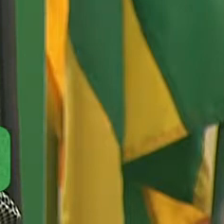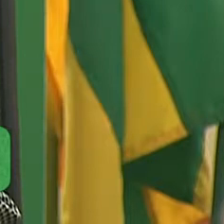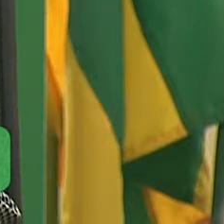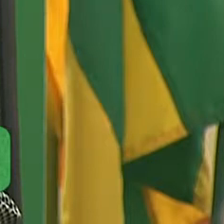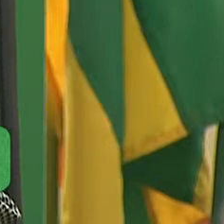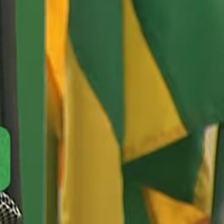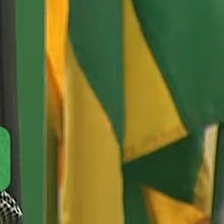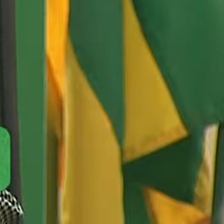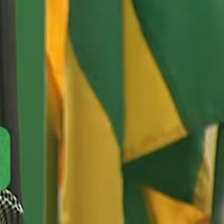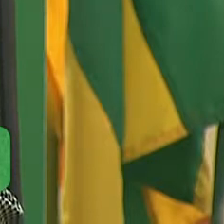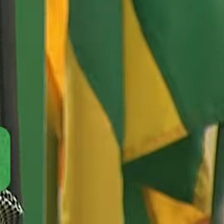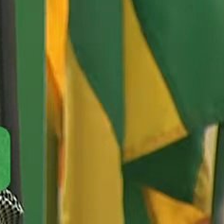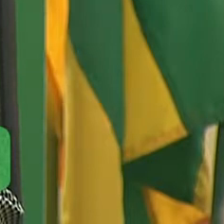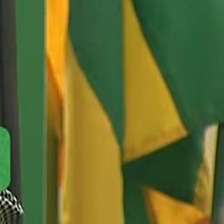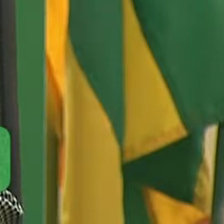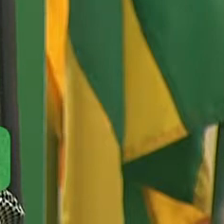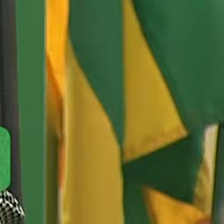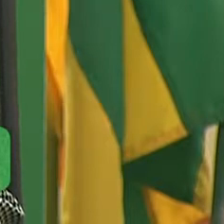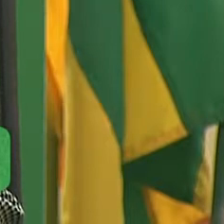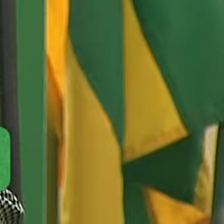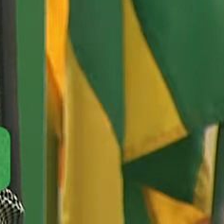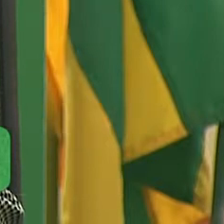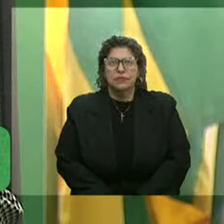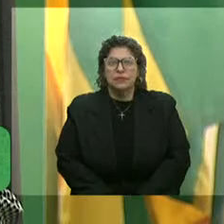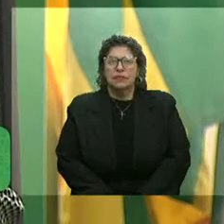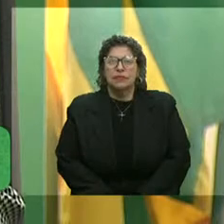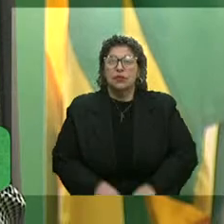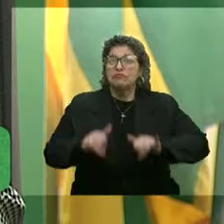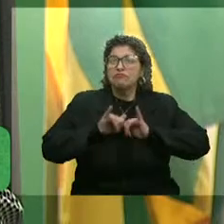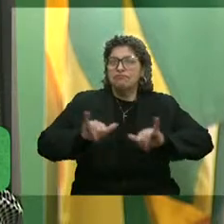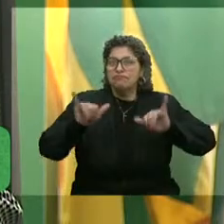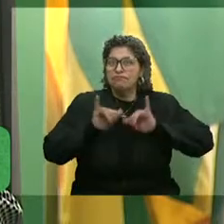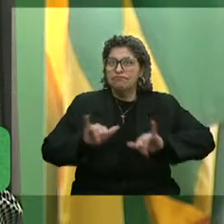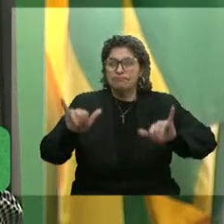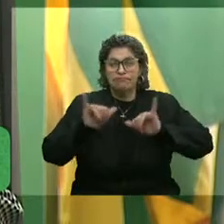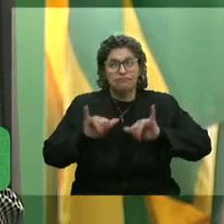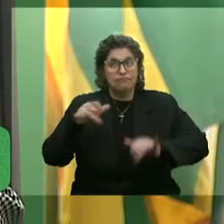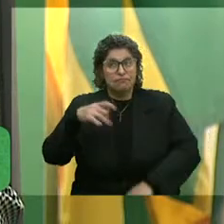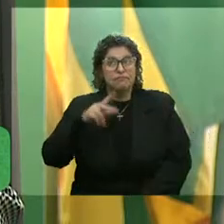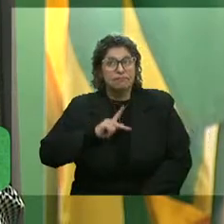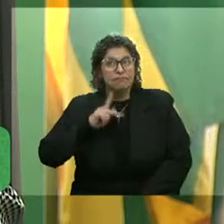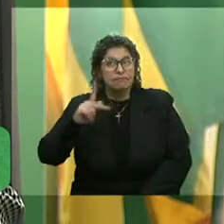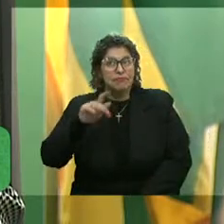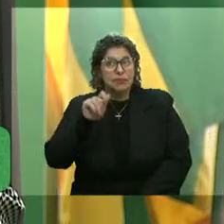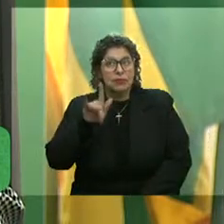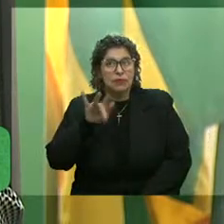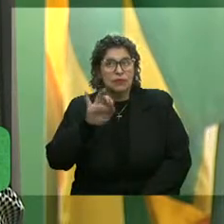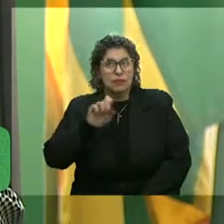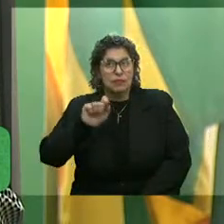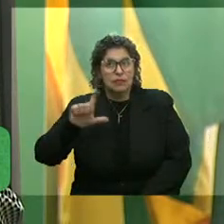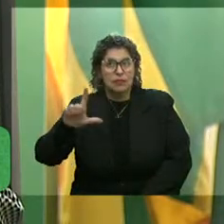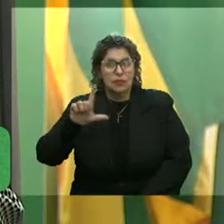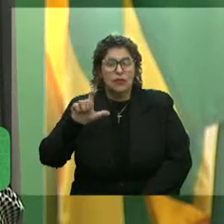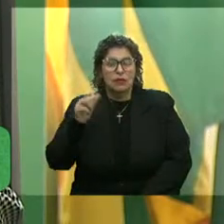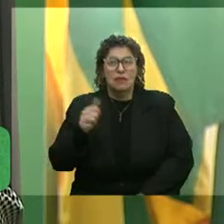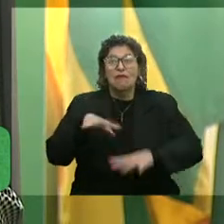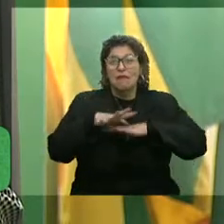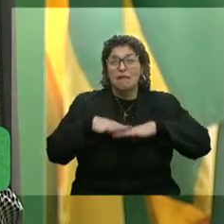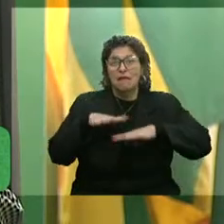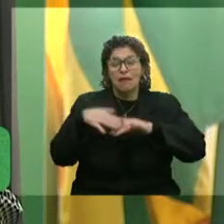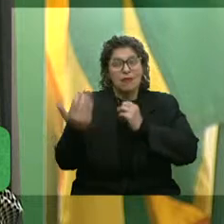a demora no acesso. E aqui é preciso também dizer, presidente Gabriel, que a rede básica, que